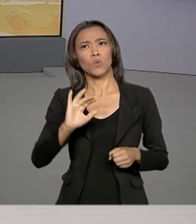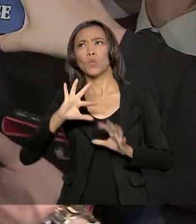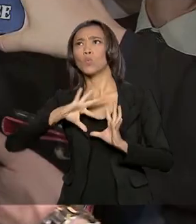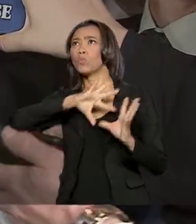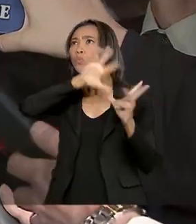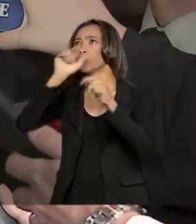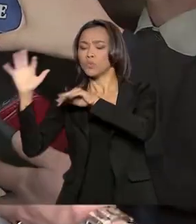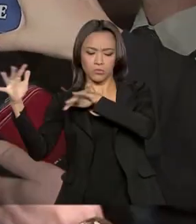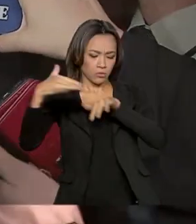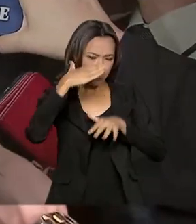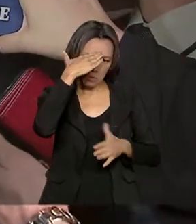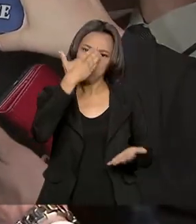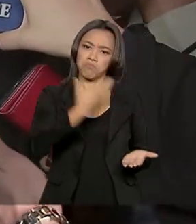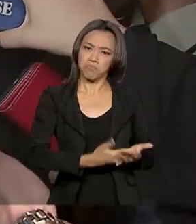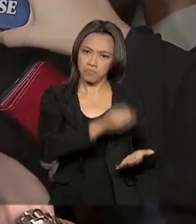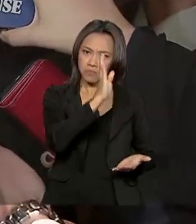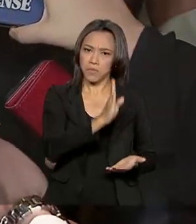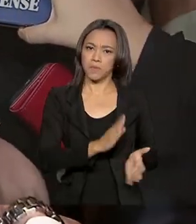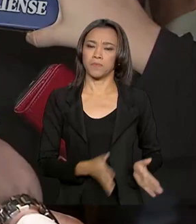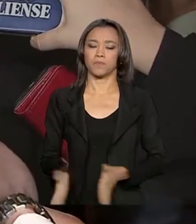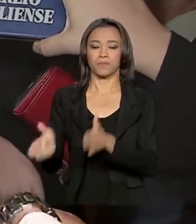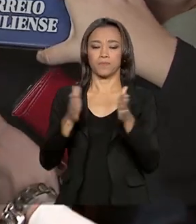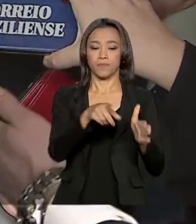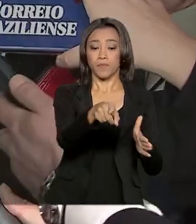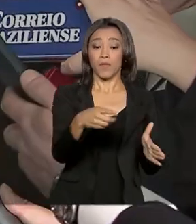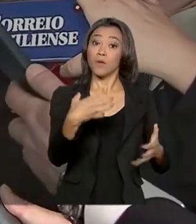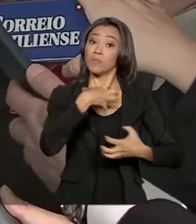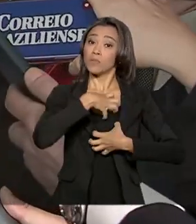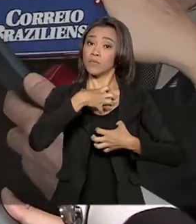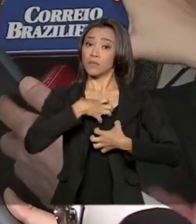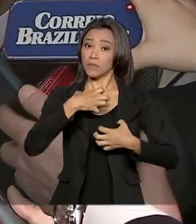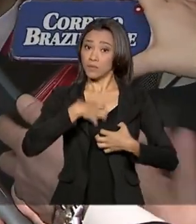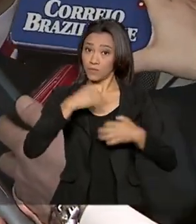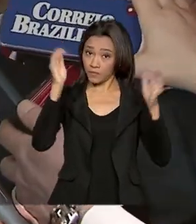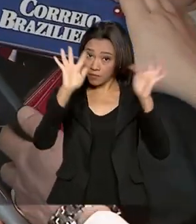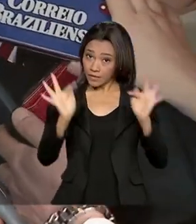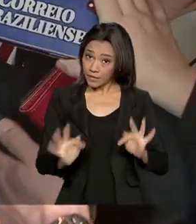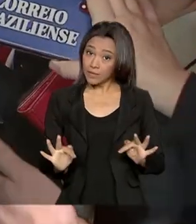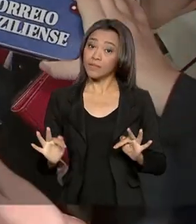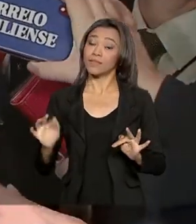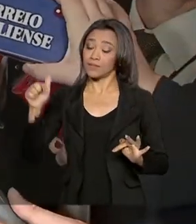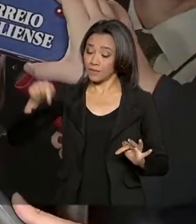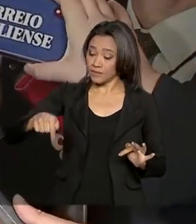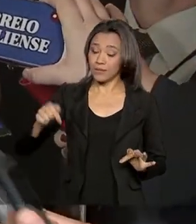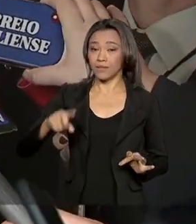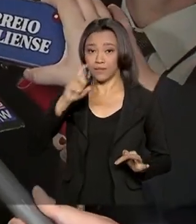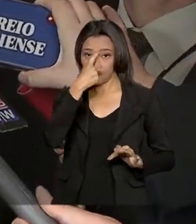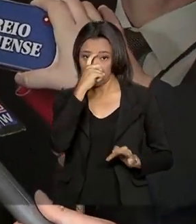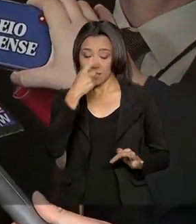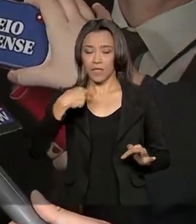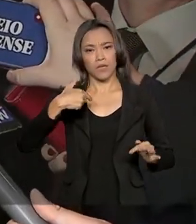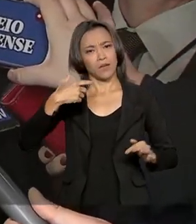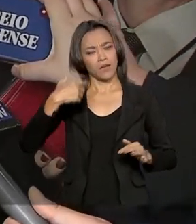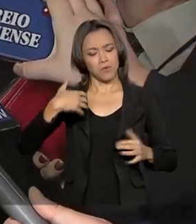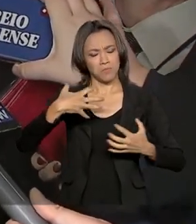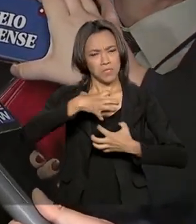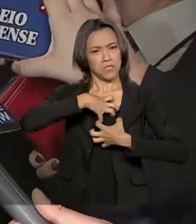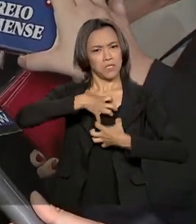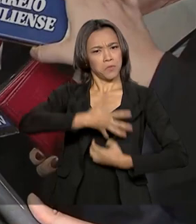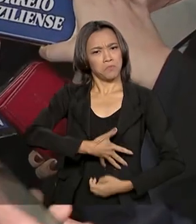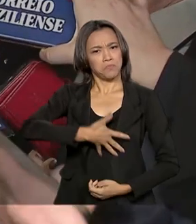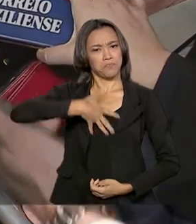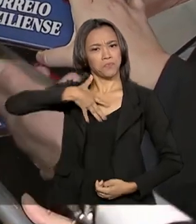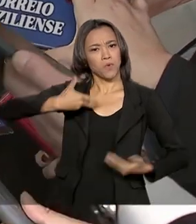mundo eu estou muito feliz com essa passagem por aqui muito honrado em ser convidado a